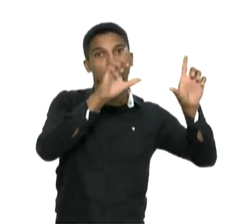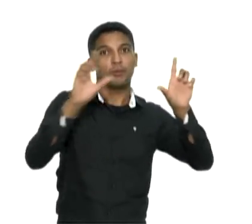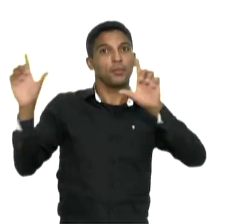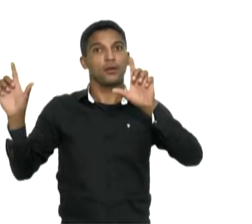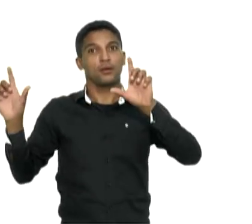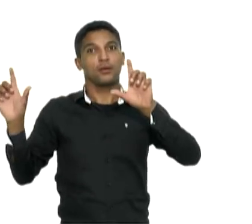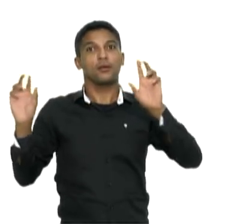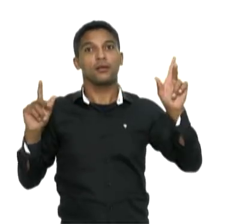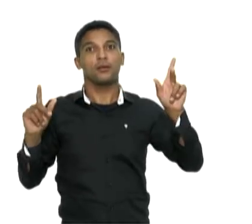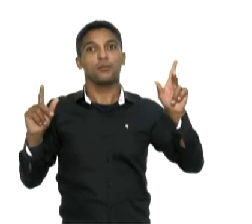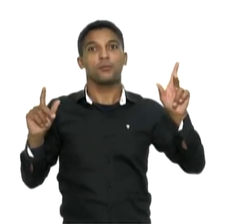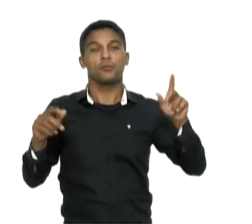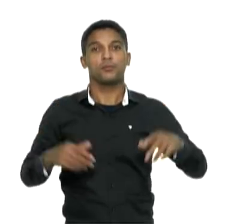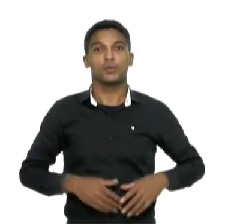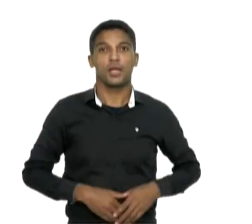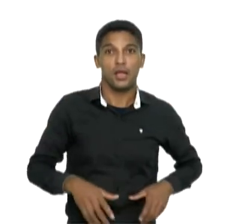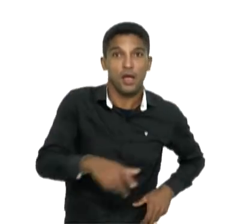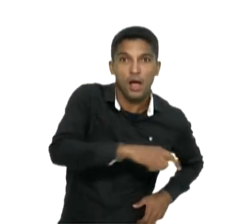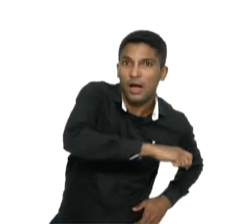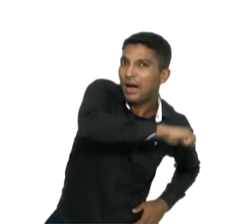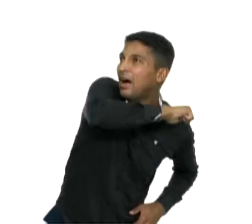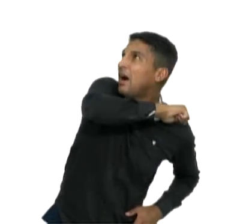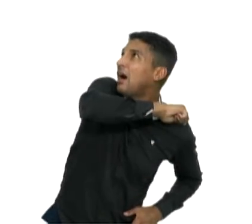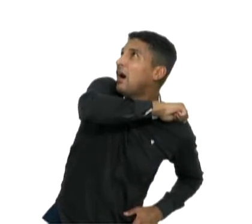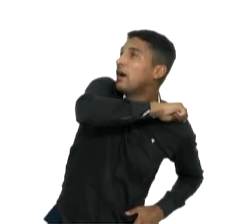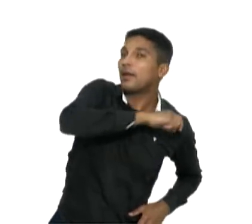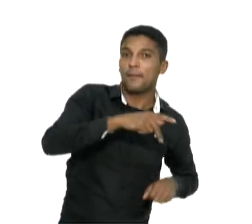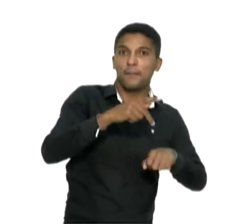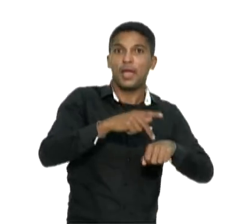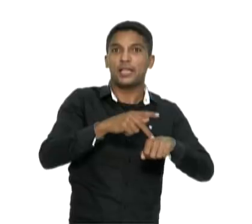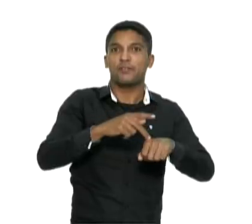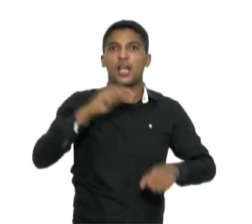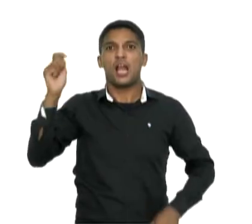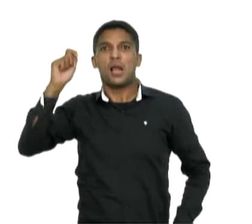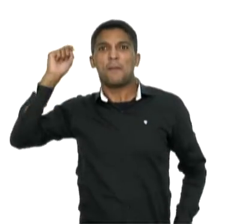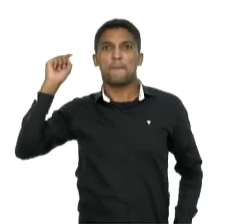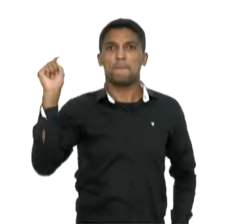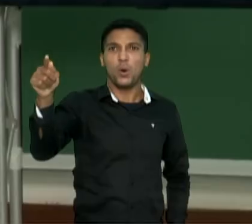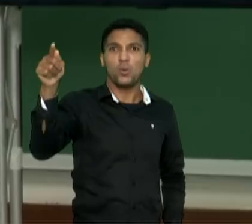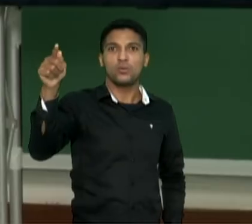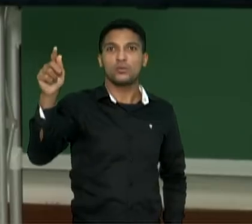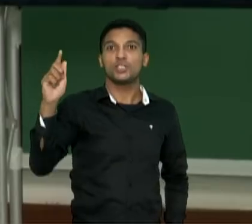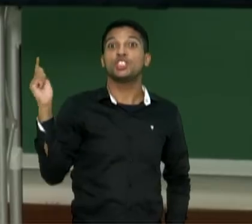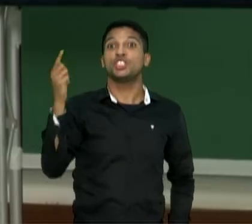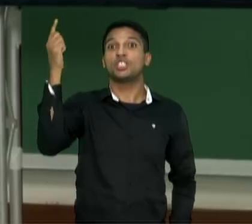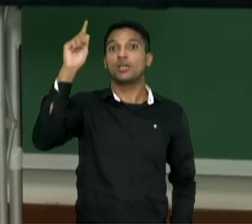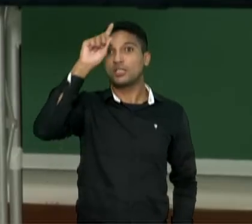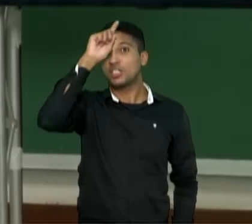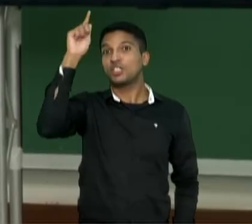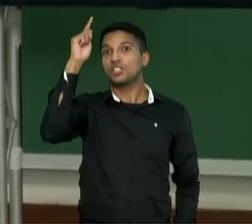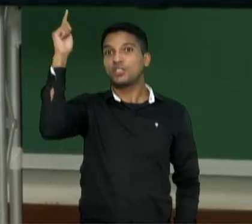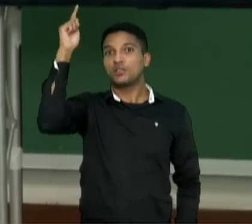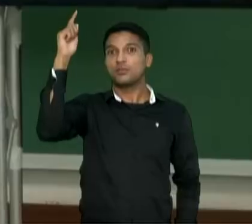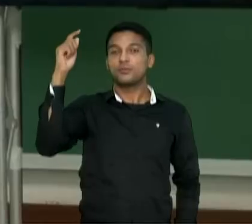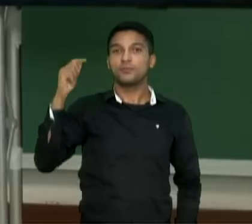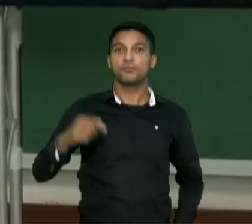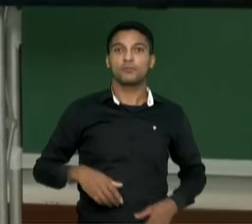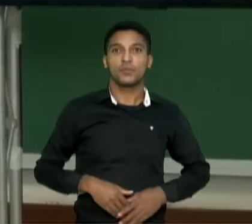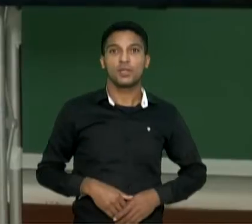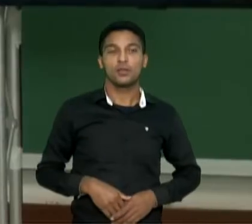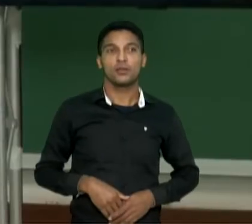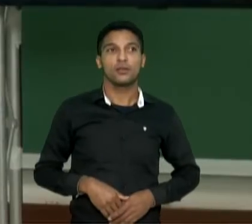gigante. O do Michelangelo, ele parece estar num momento anterior, só observando,